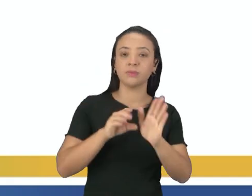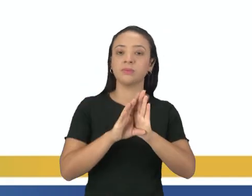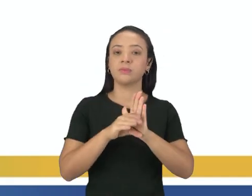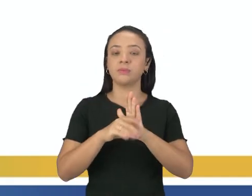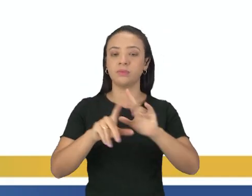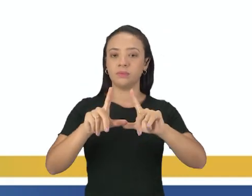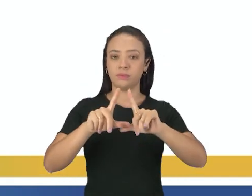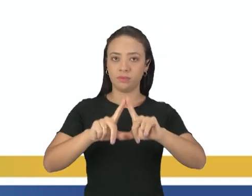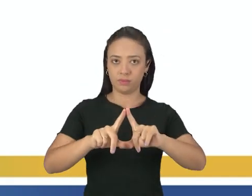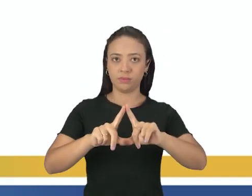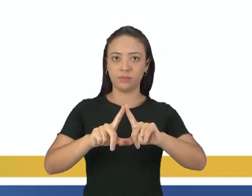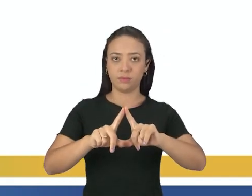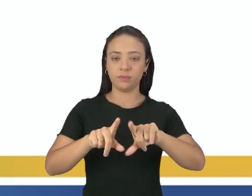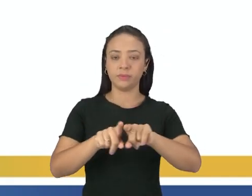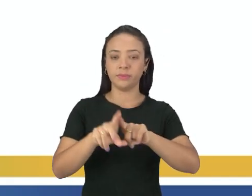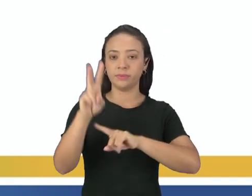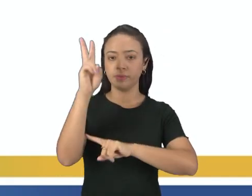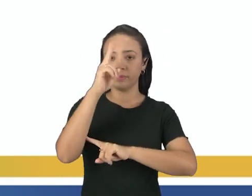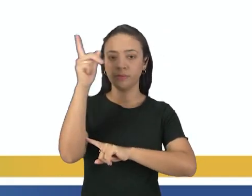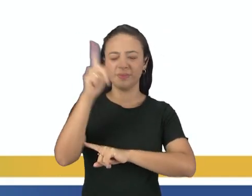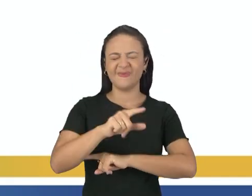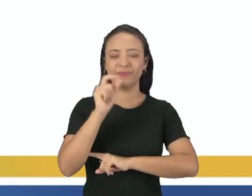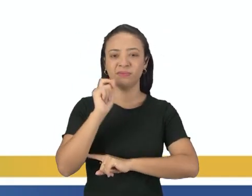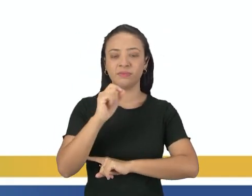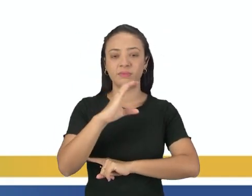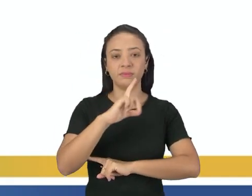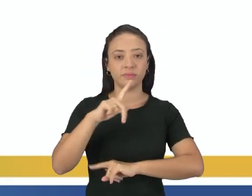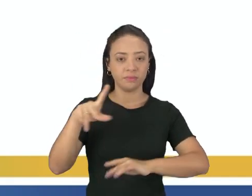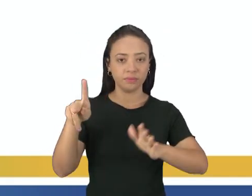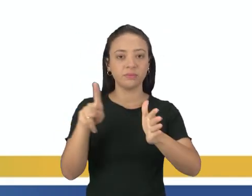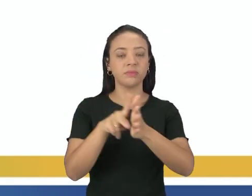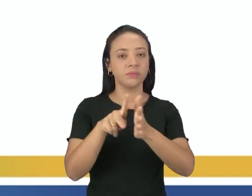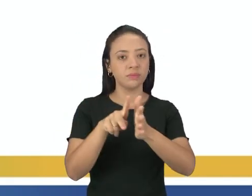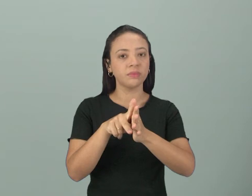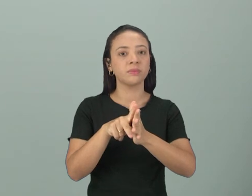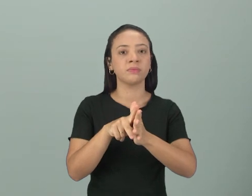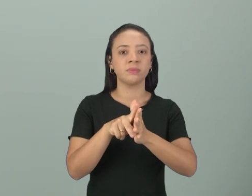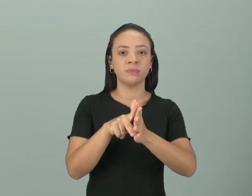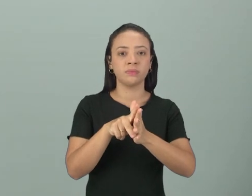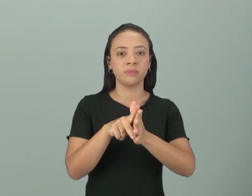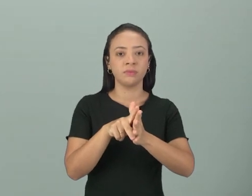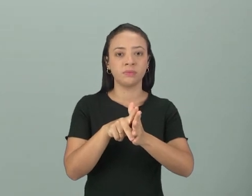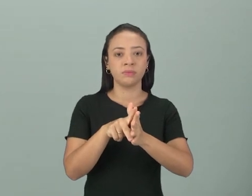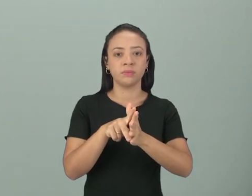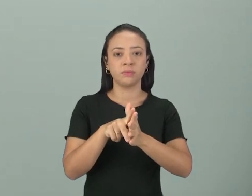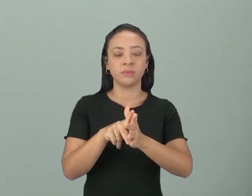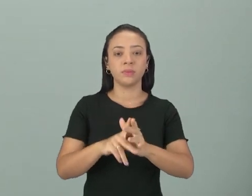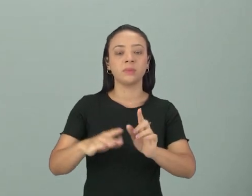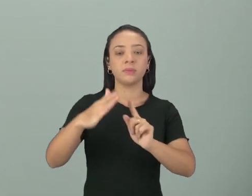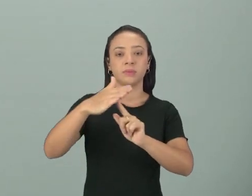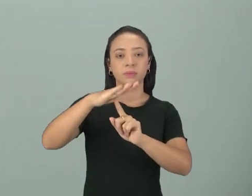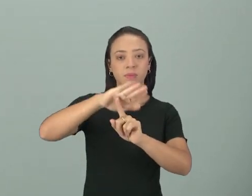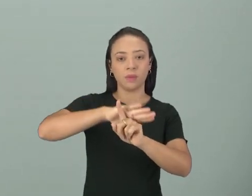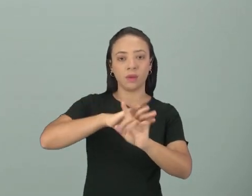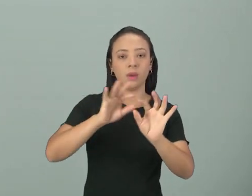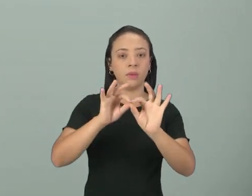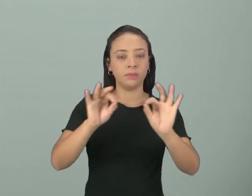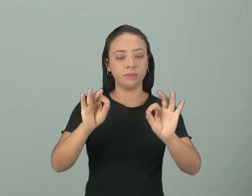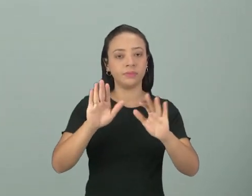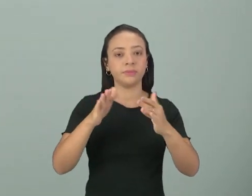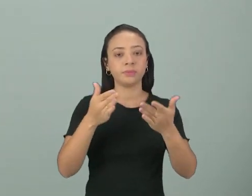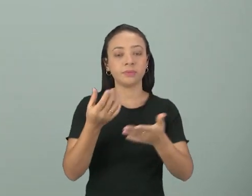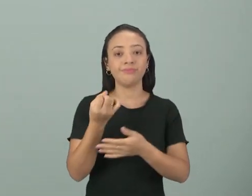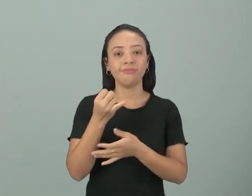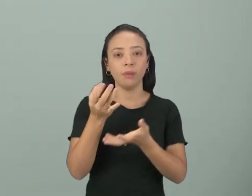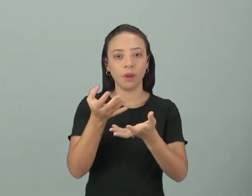de triângulos e relembramos aí a sua classificação quanto à medida de seus lados. Muito bem.